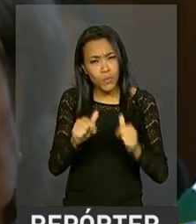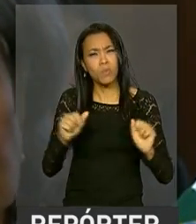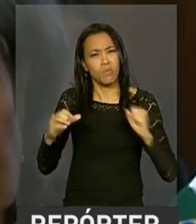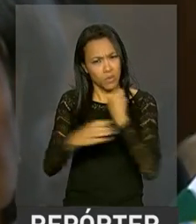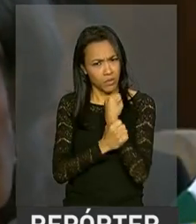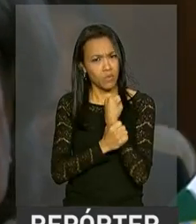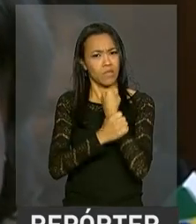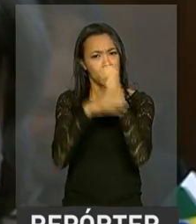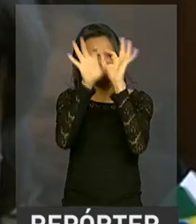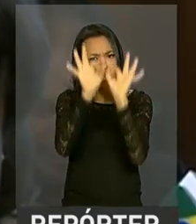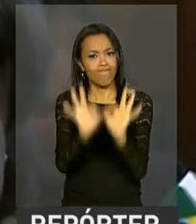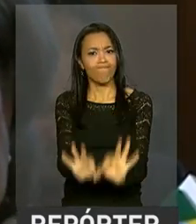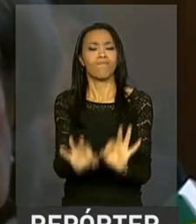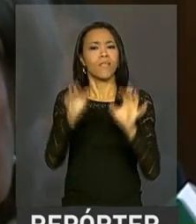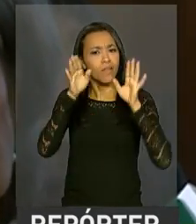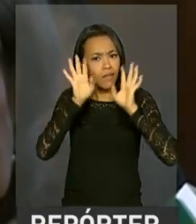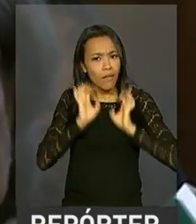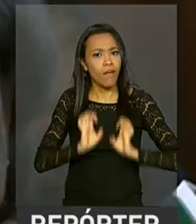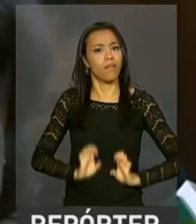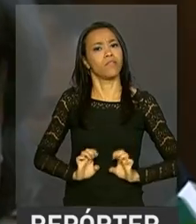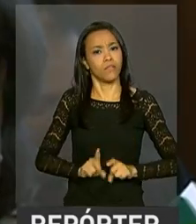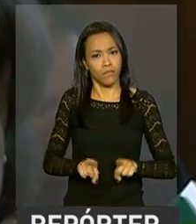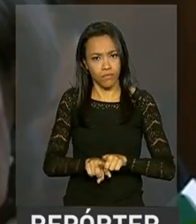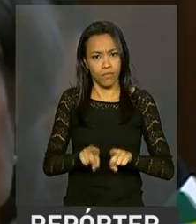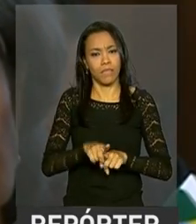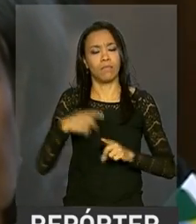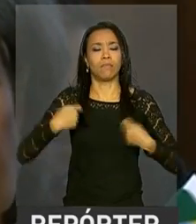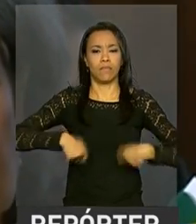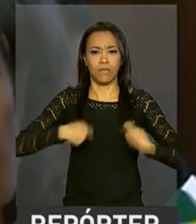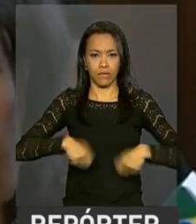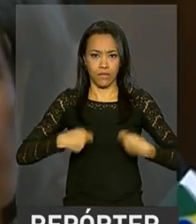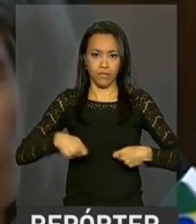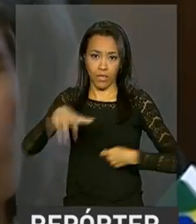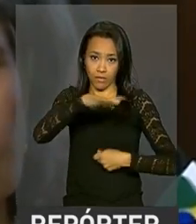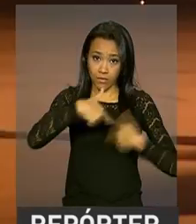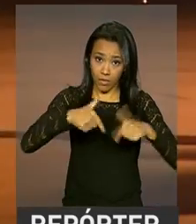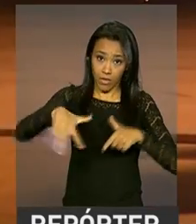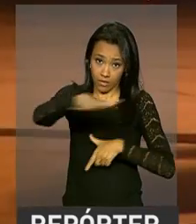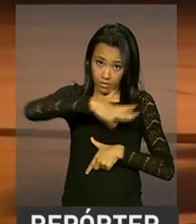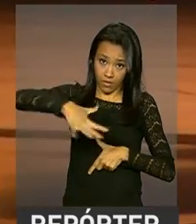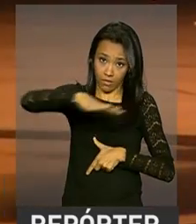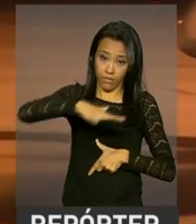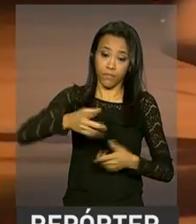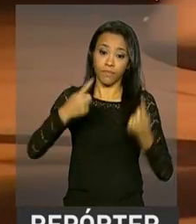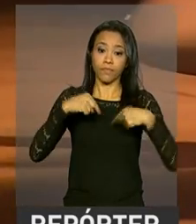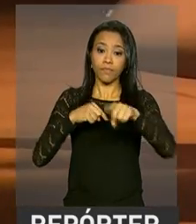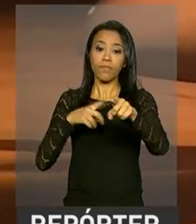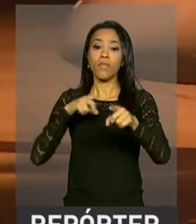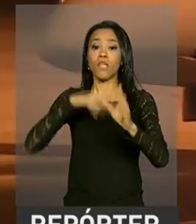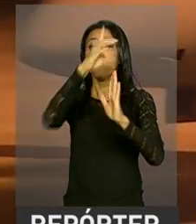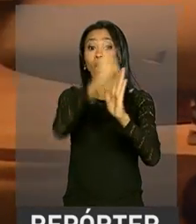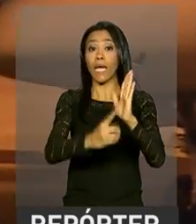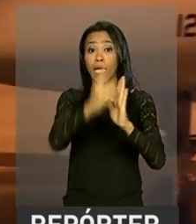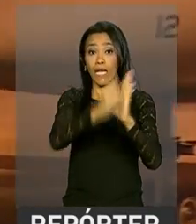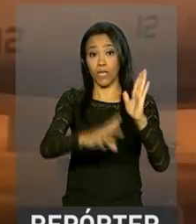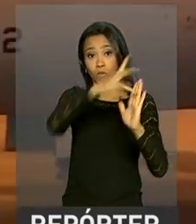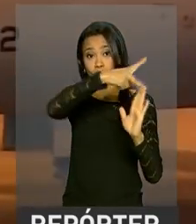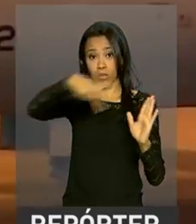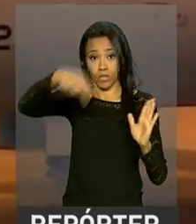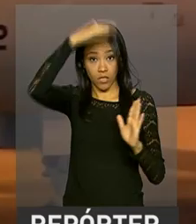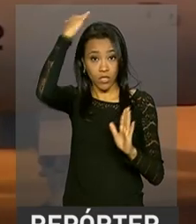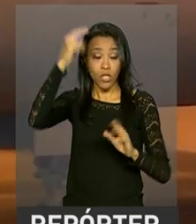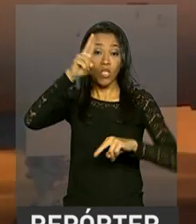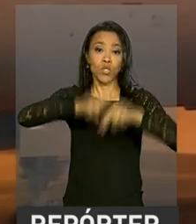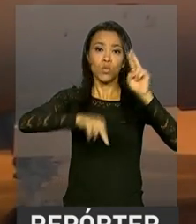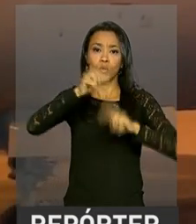segurança necessária e da ética que é necessária para atuar na área de transplantes. Após um decreto presidencial de junho do ano